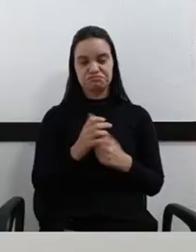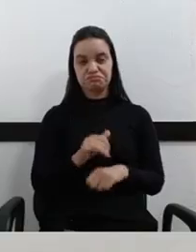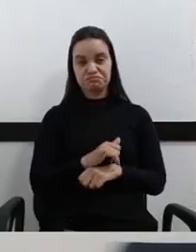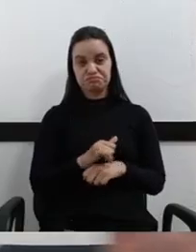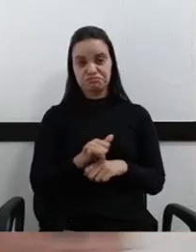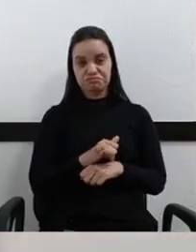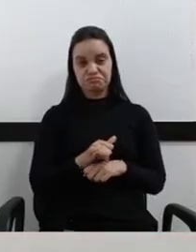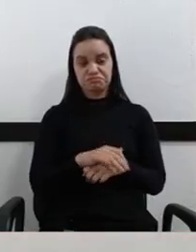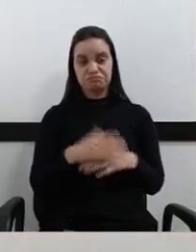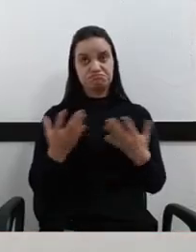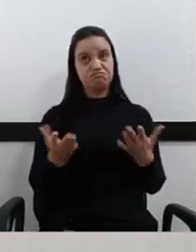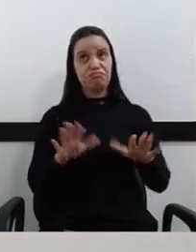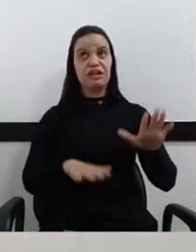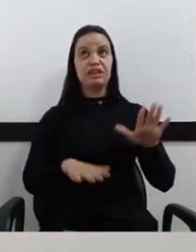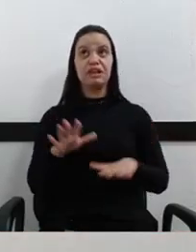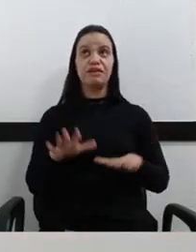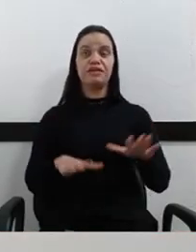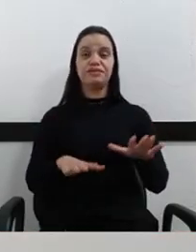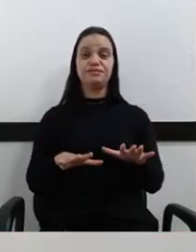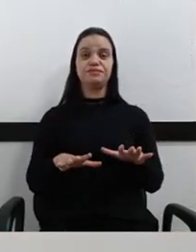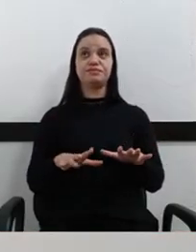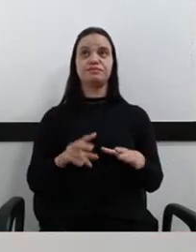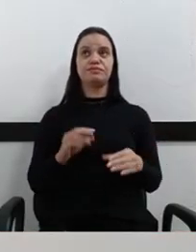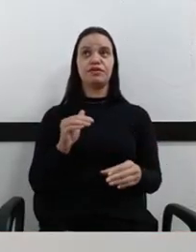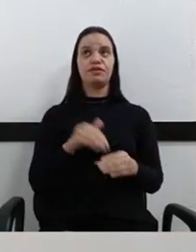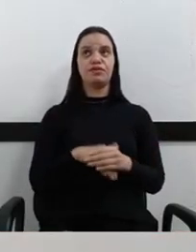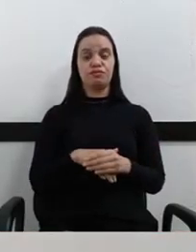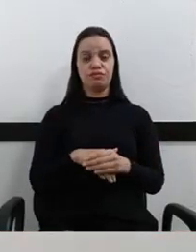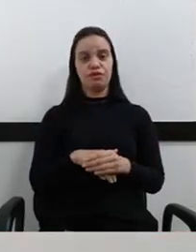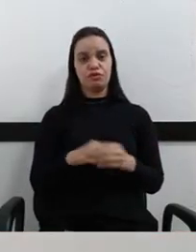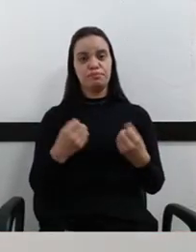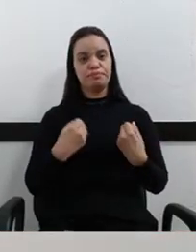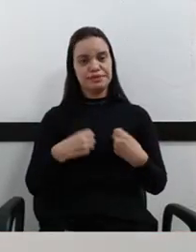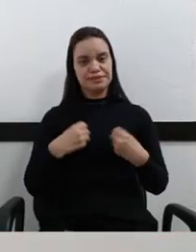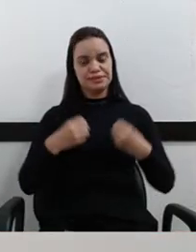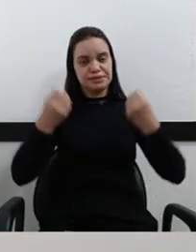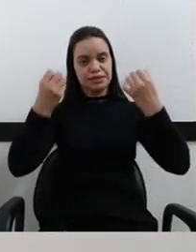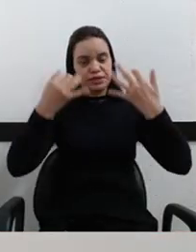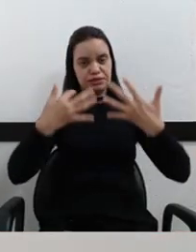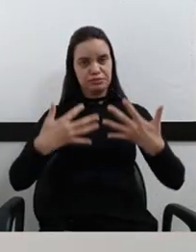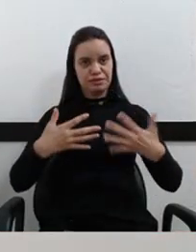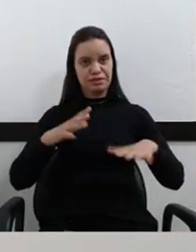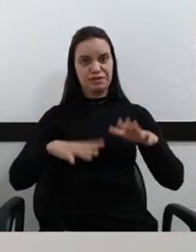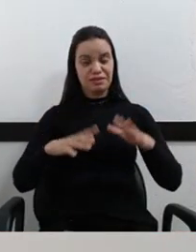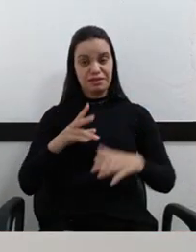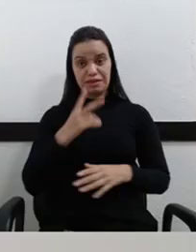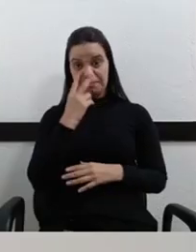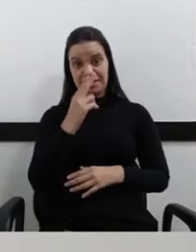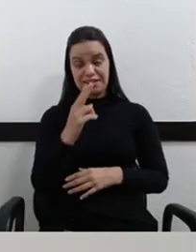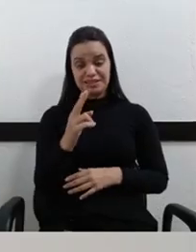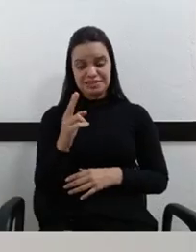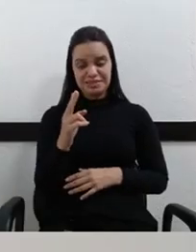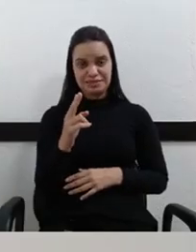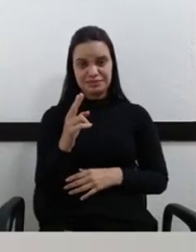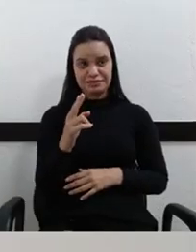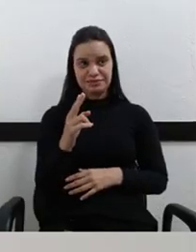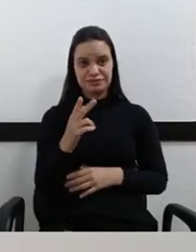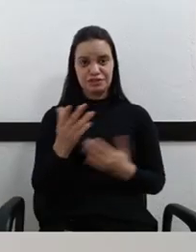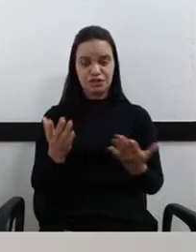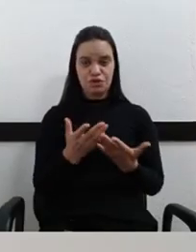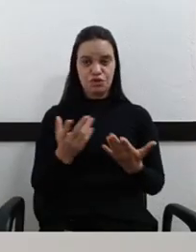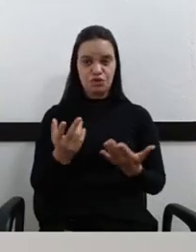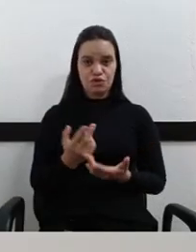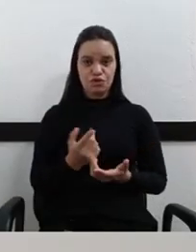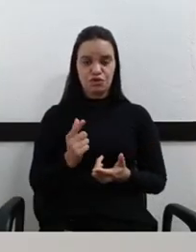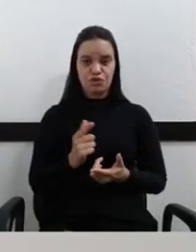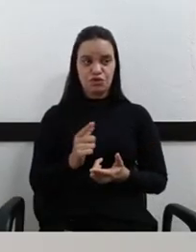Sim. E aí, talvez, no voto, isso vai ter que ser especificado. Porque pode gerar uma falsa perspectiva de que o que hoje não